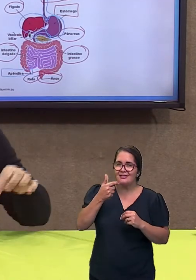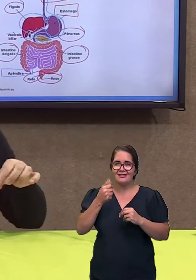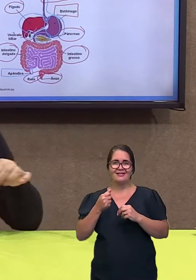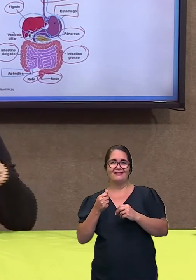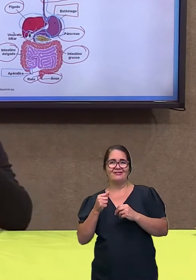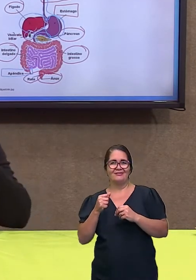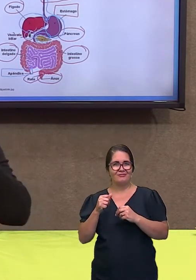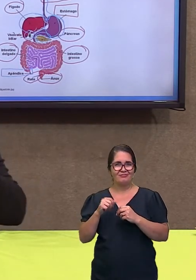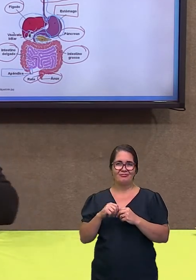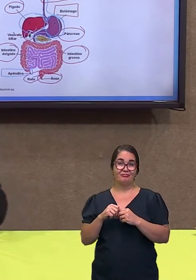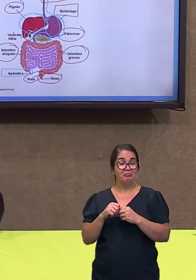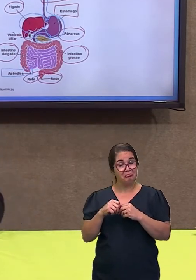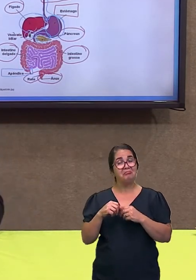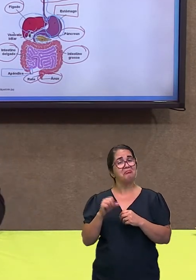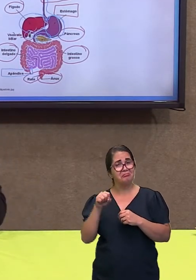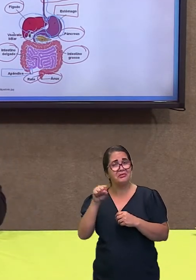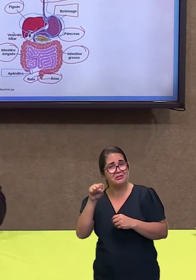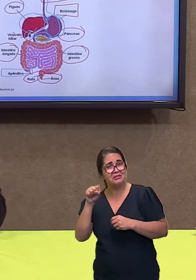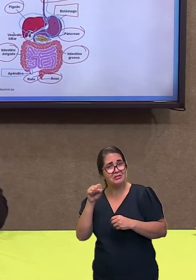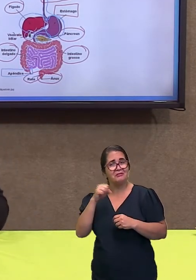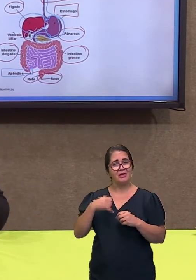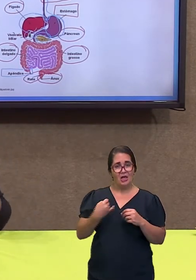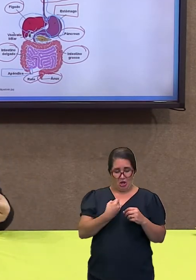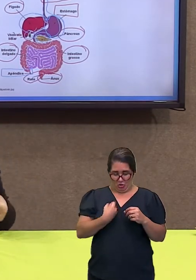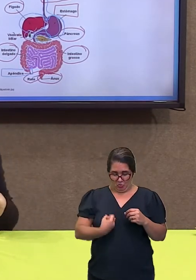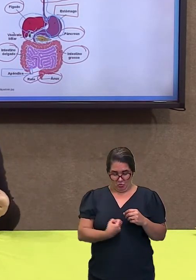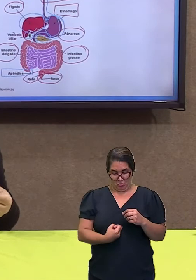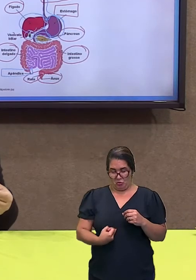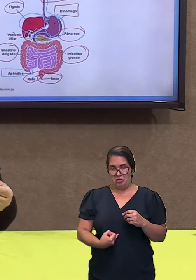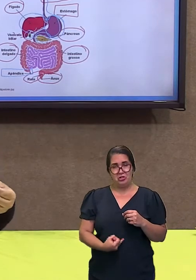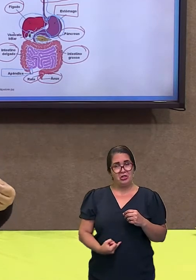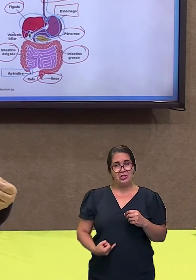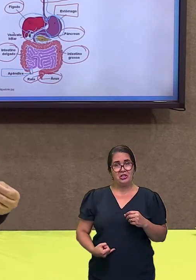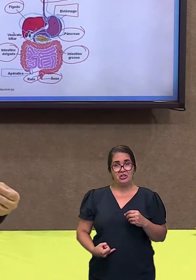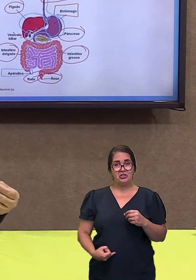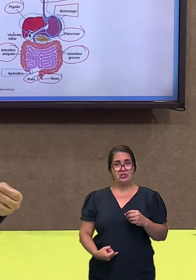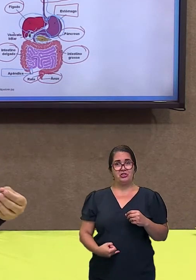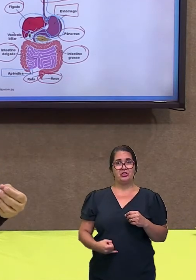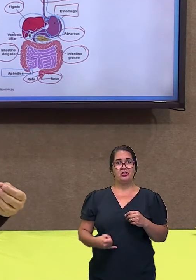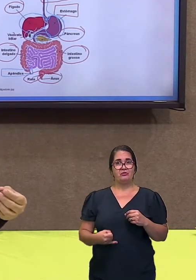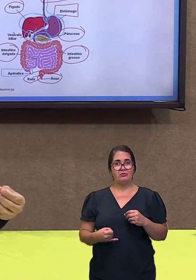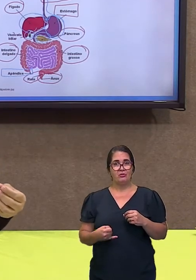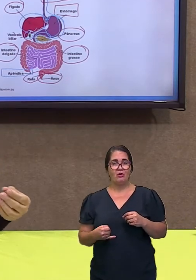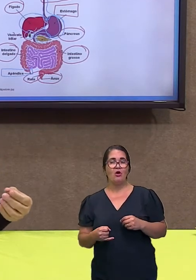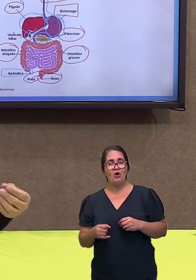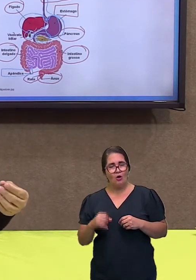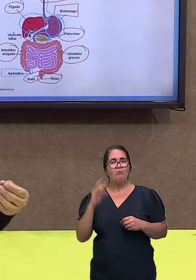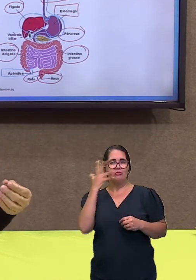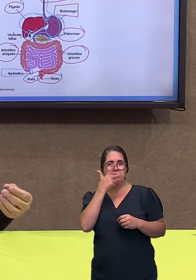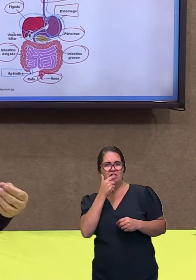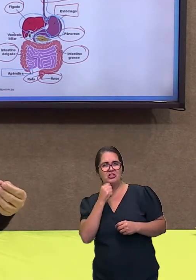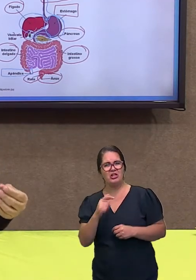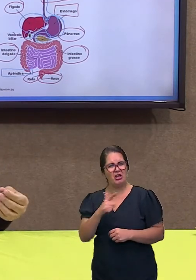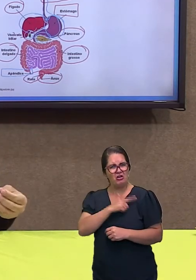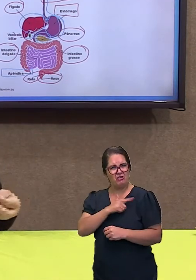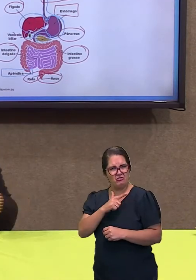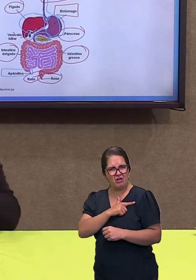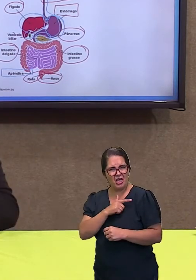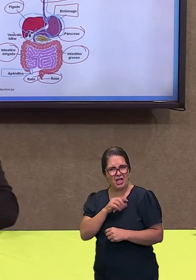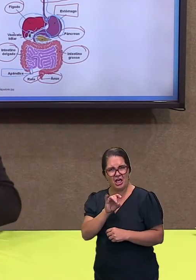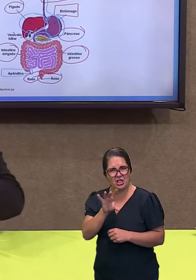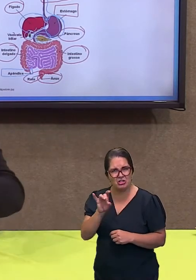intestino bonito? Sim, a gente não precisa ter só coisas feias, né? A gente pode fazer coisas bonitas dentro da gente